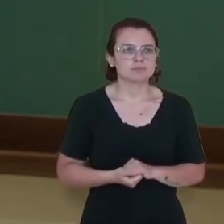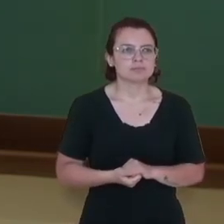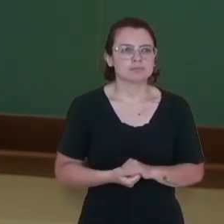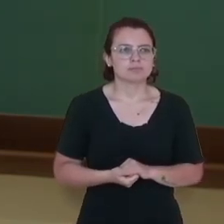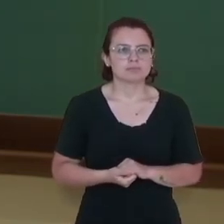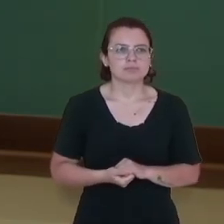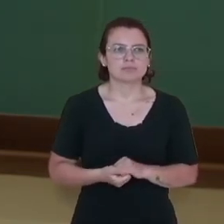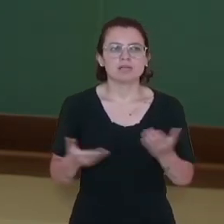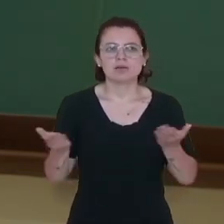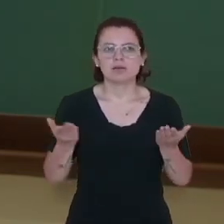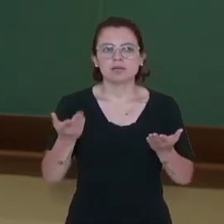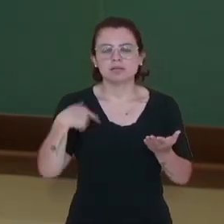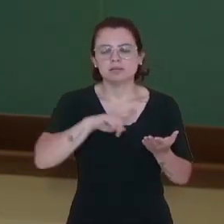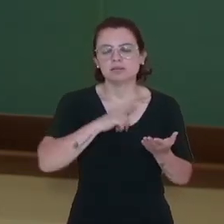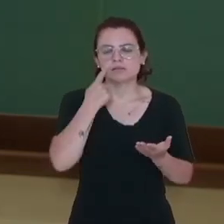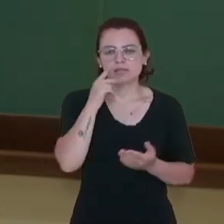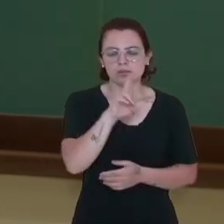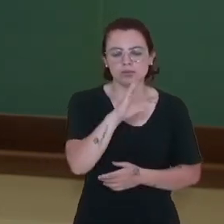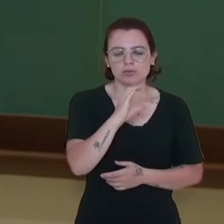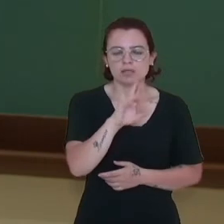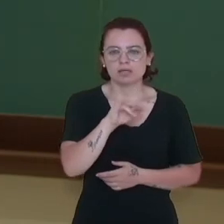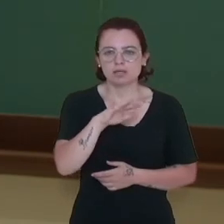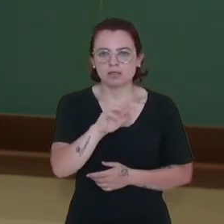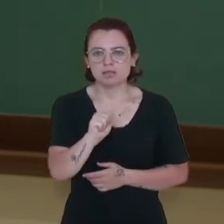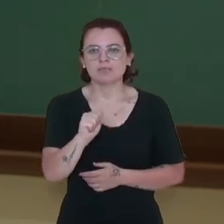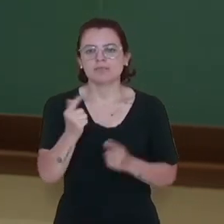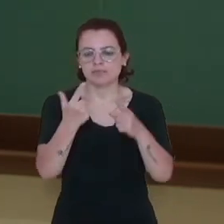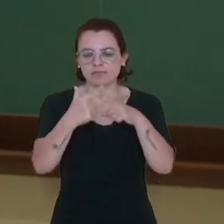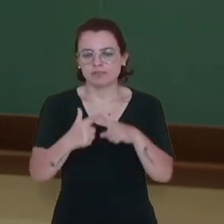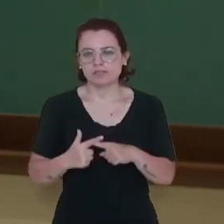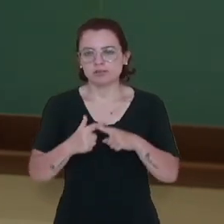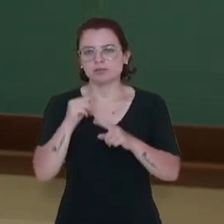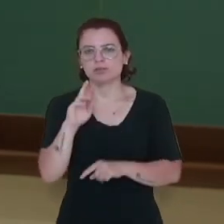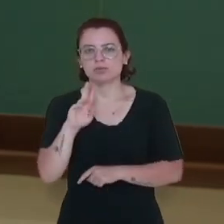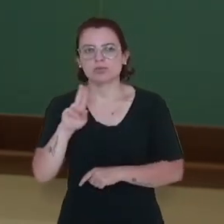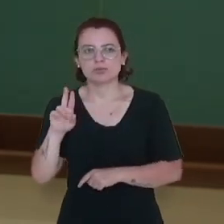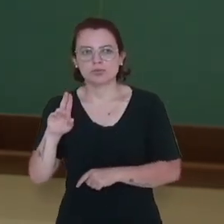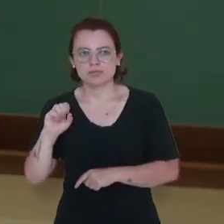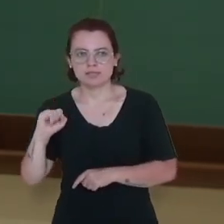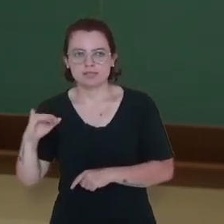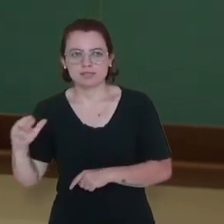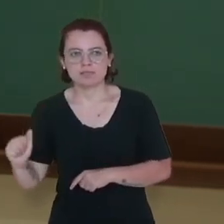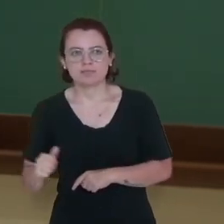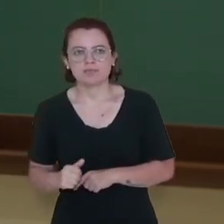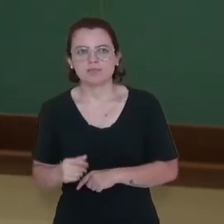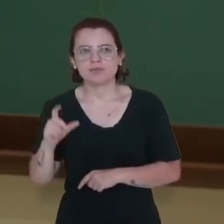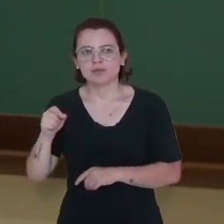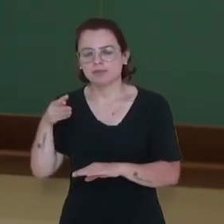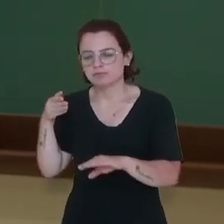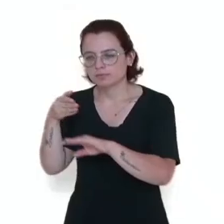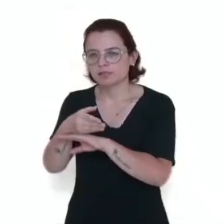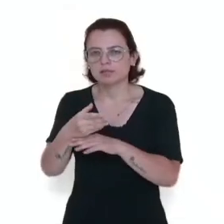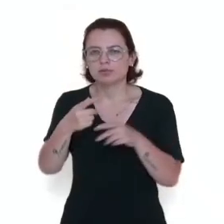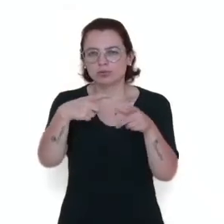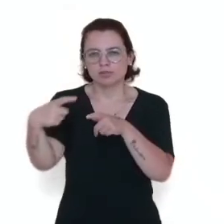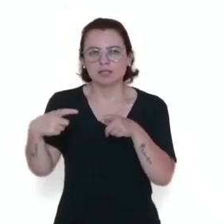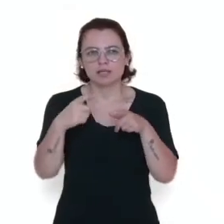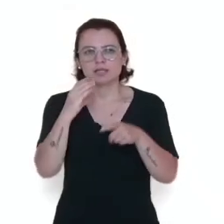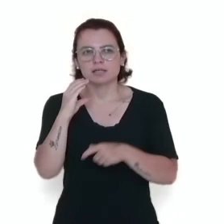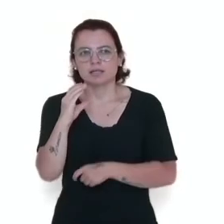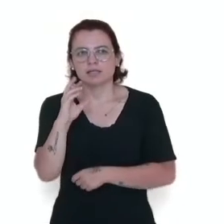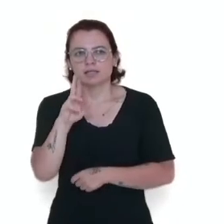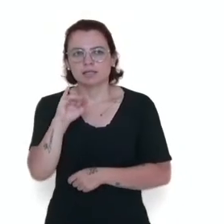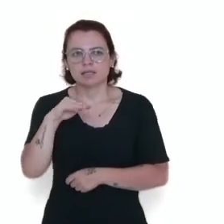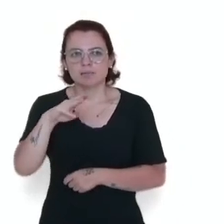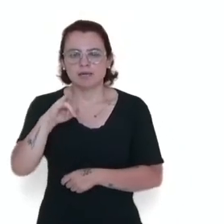Rússia com a Ucrânia, né? Então, em primeiro momento, houve a invasão da região da Crimeia, conforme você vê aqui no mapa. A Rússia